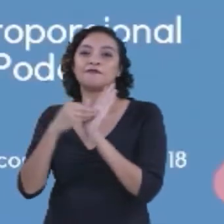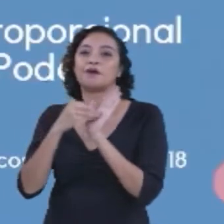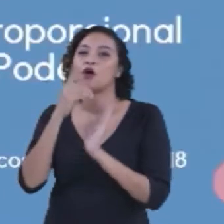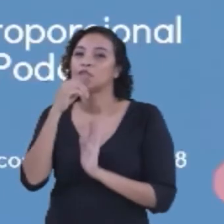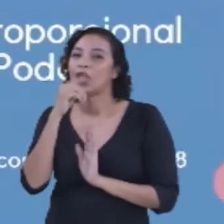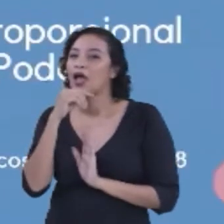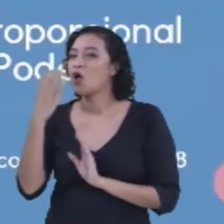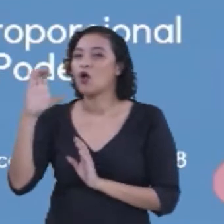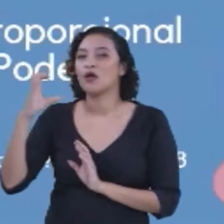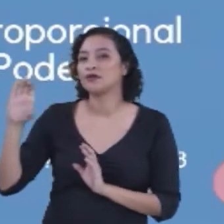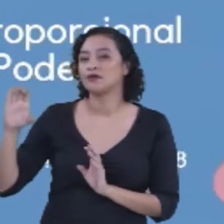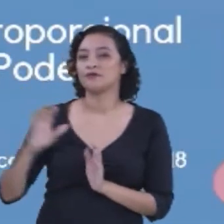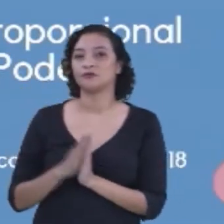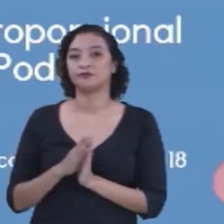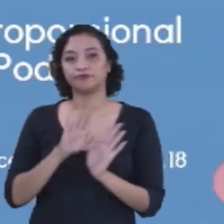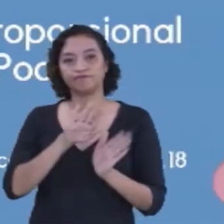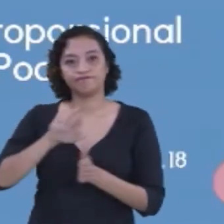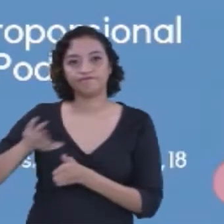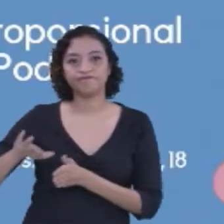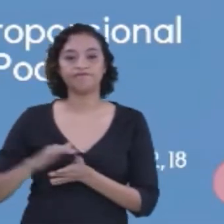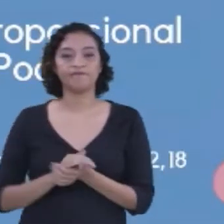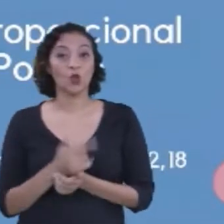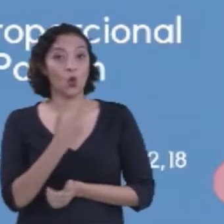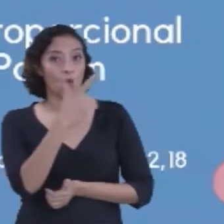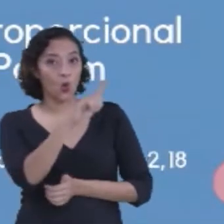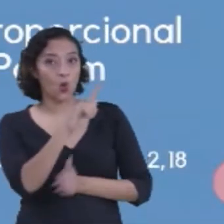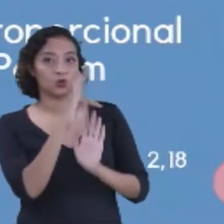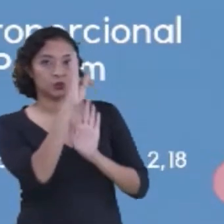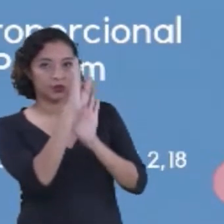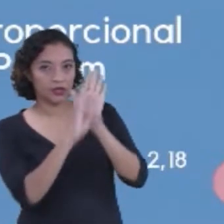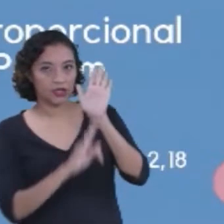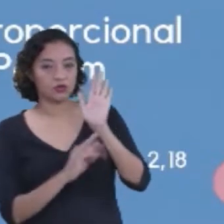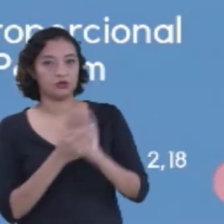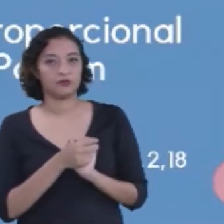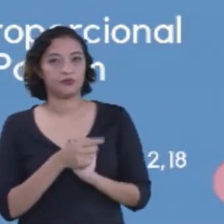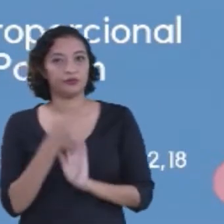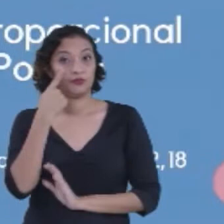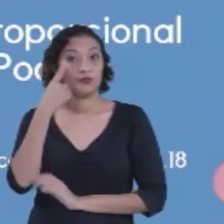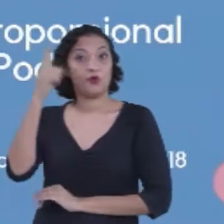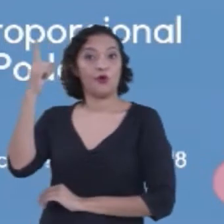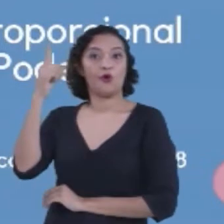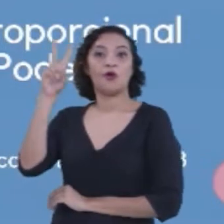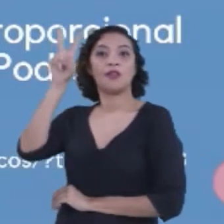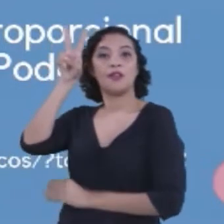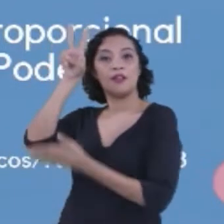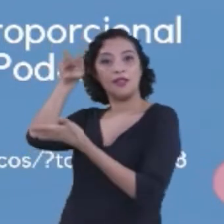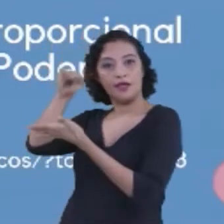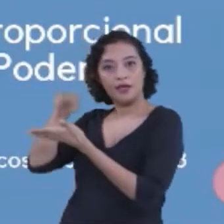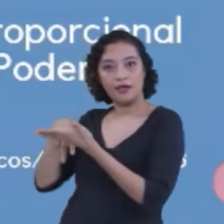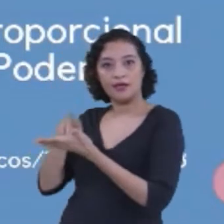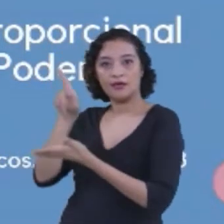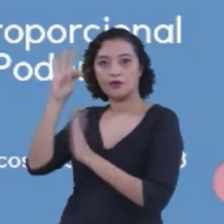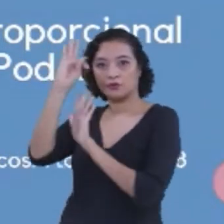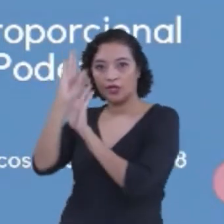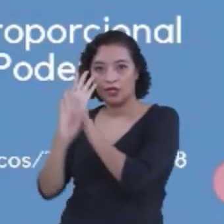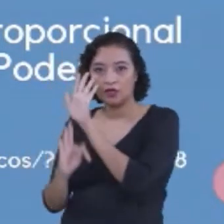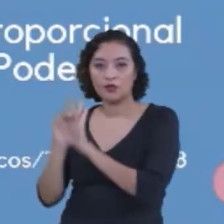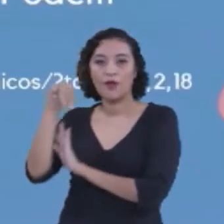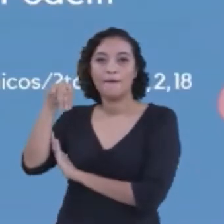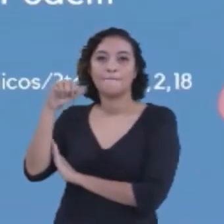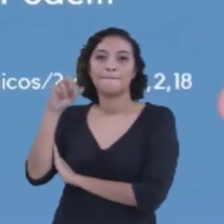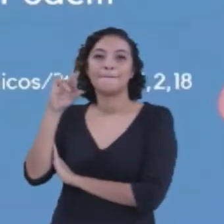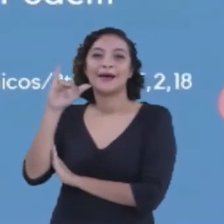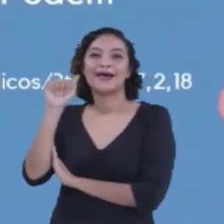texto. Leia o texto para responder a questão. Então, temos aí o nome do texto, Maria vai com as outras em